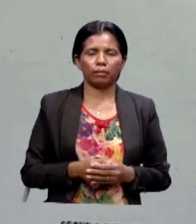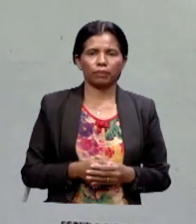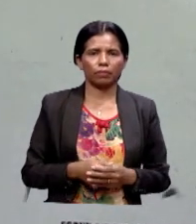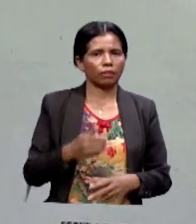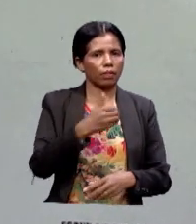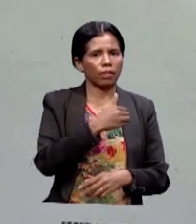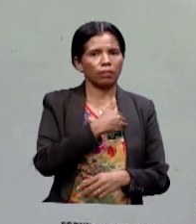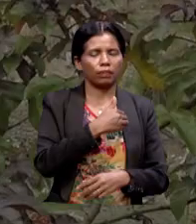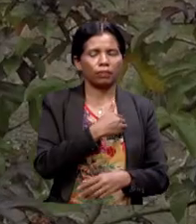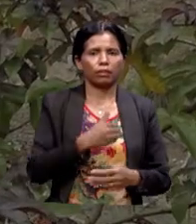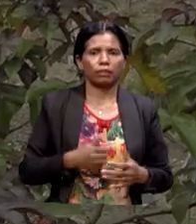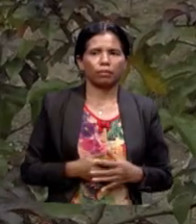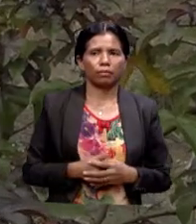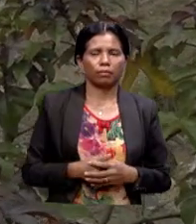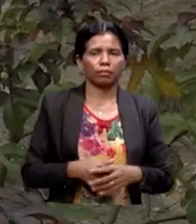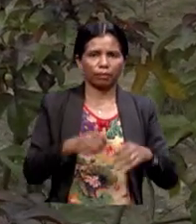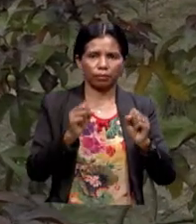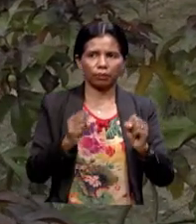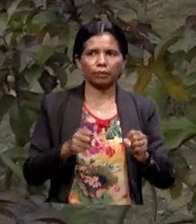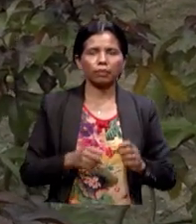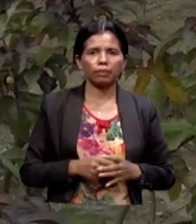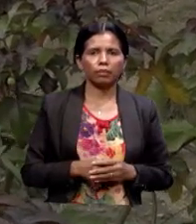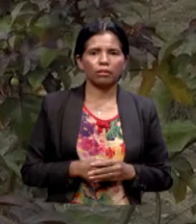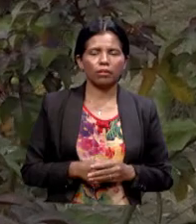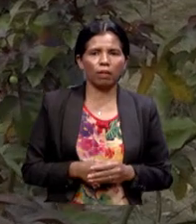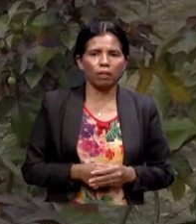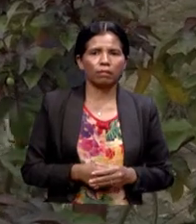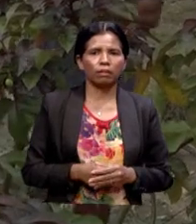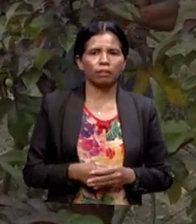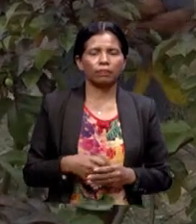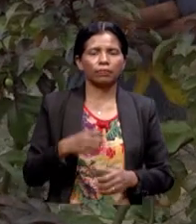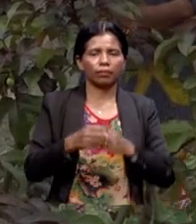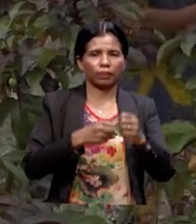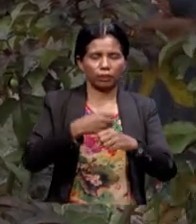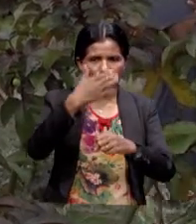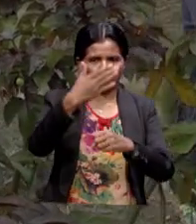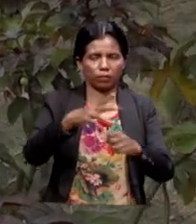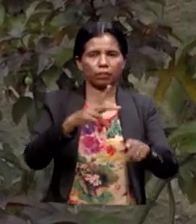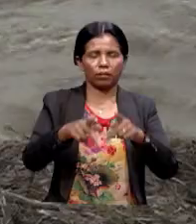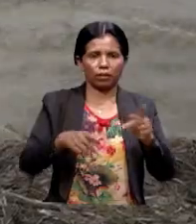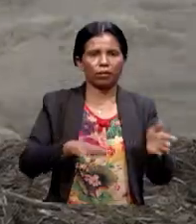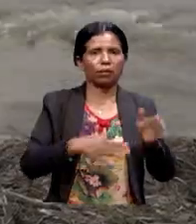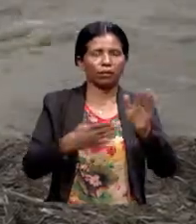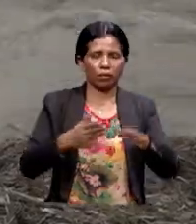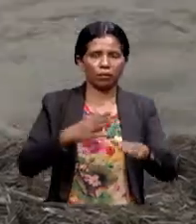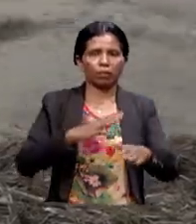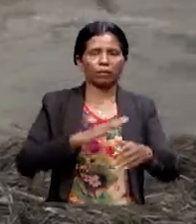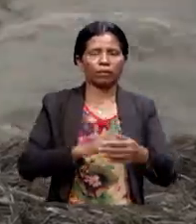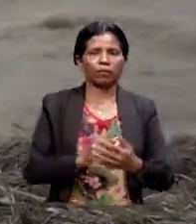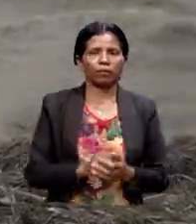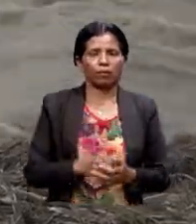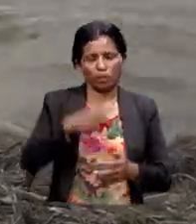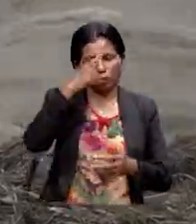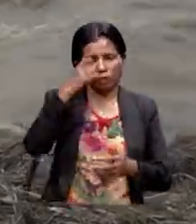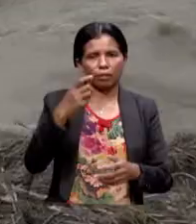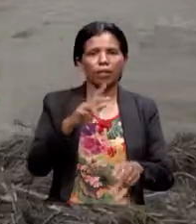sirau bele, otomatikamente tidak OMS pop si mata hamlah nafat. Tam satu-satunya pop